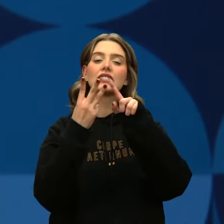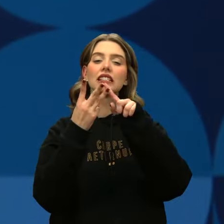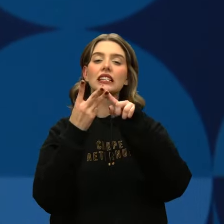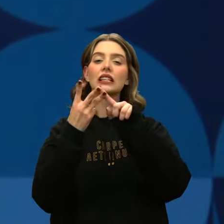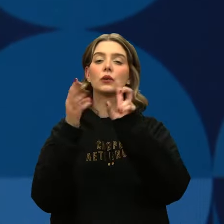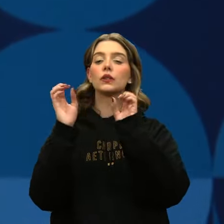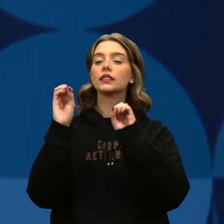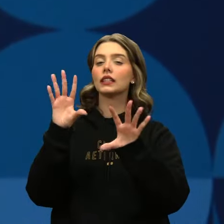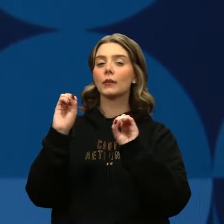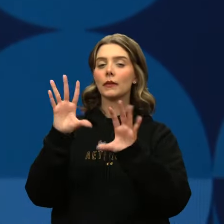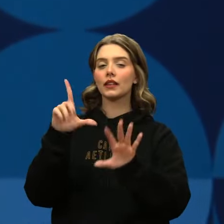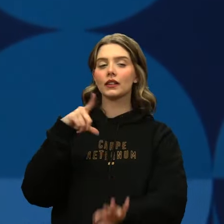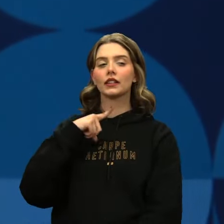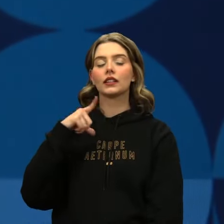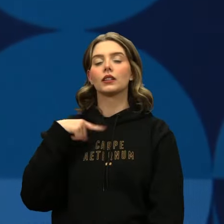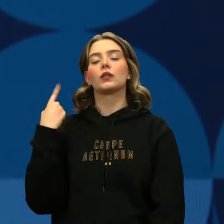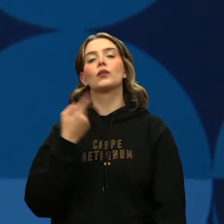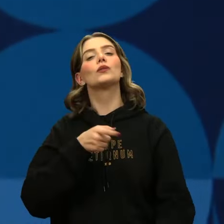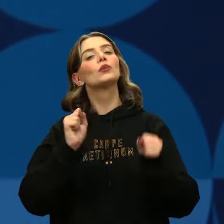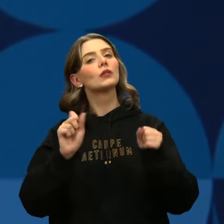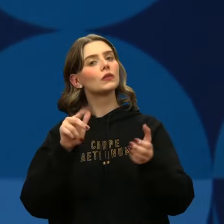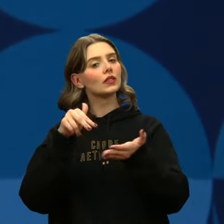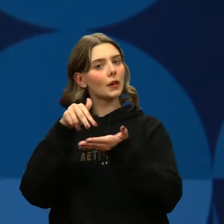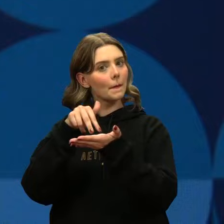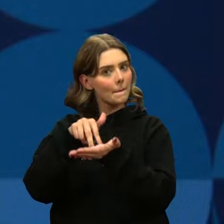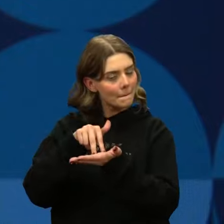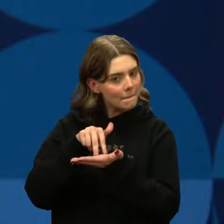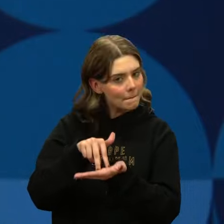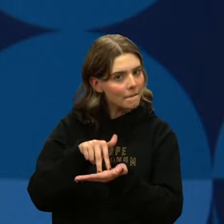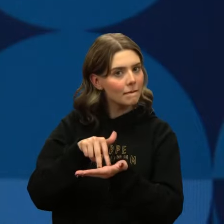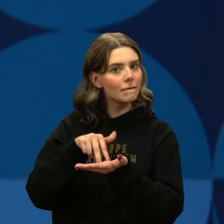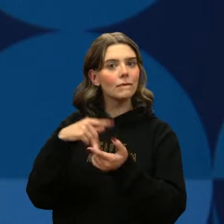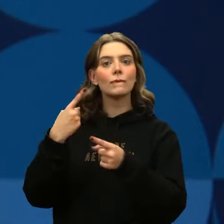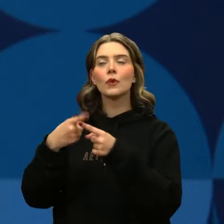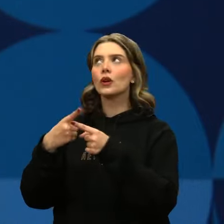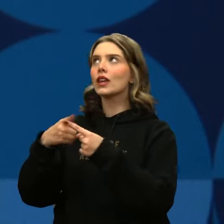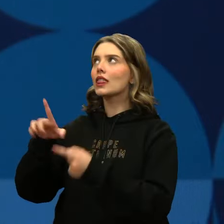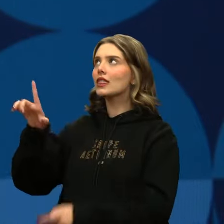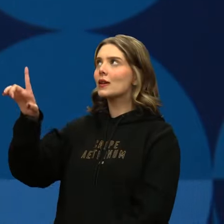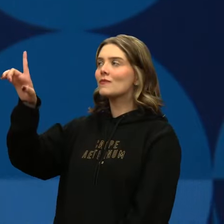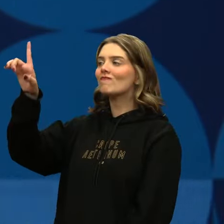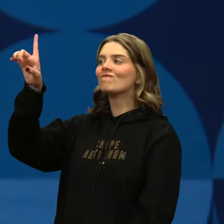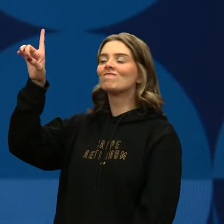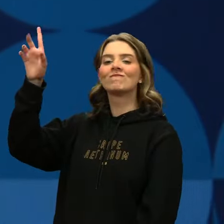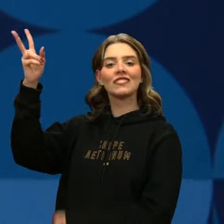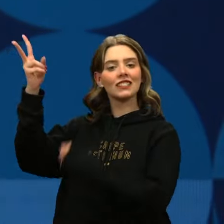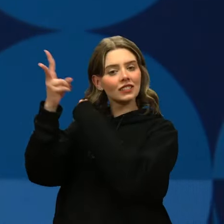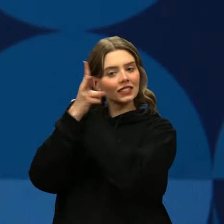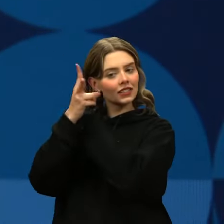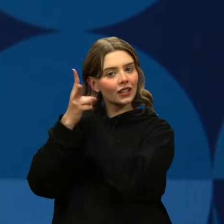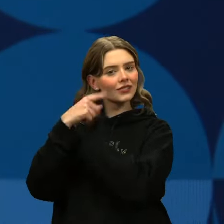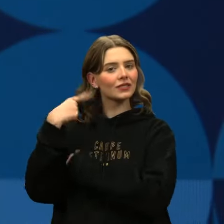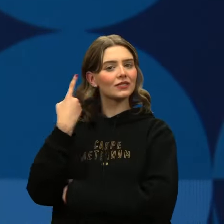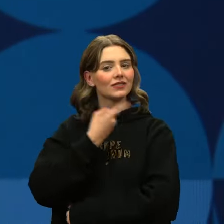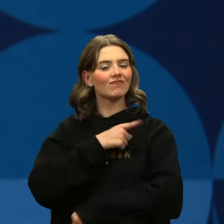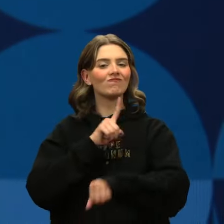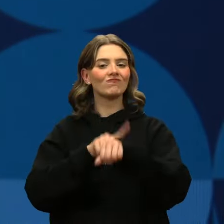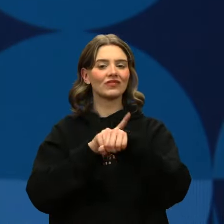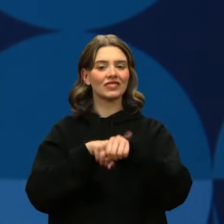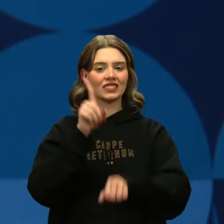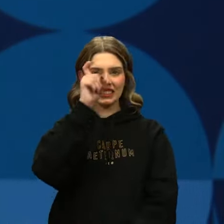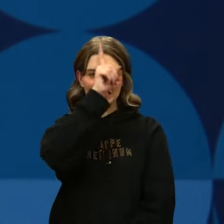é que nós podemos ser inabaláveis, pois temos alguém que nos sustenta e guarda no meio das provações.